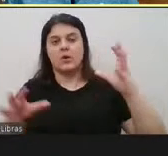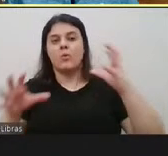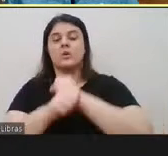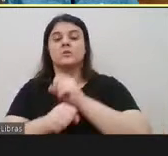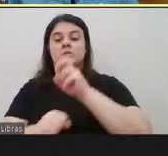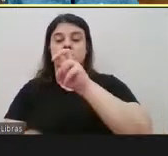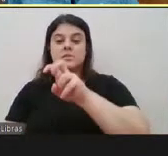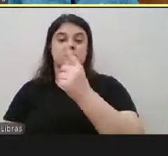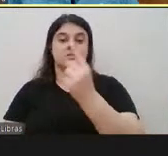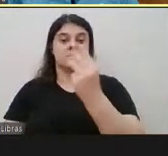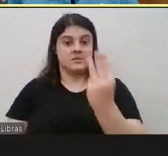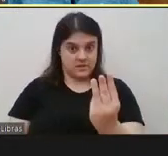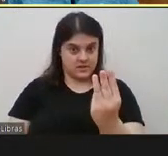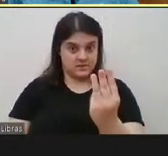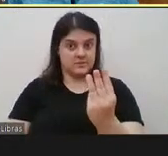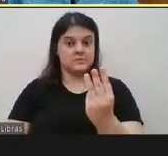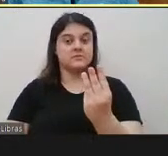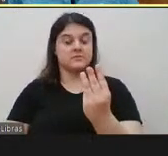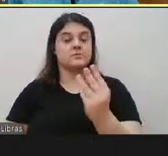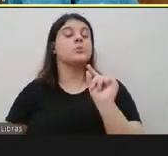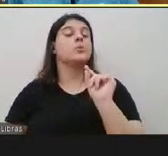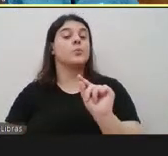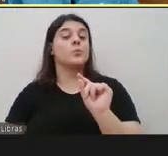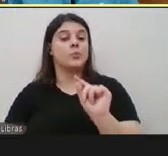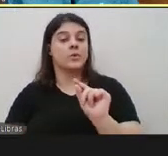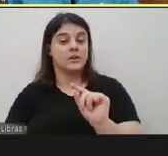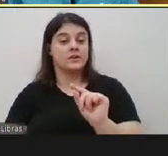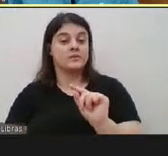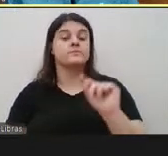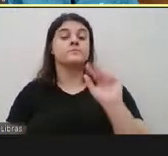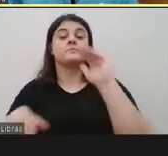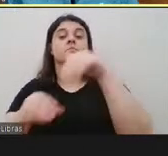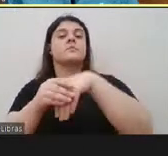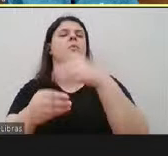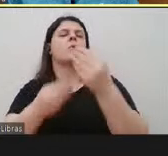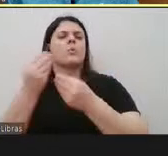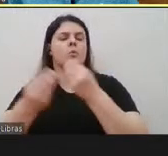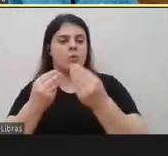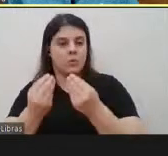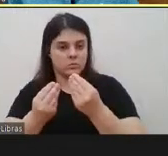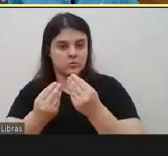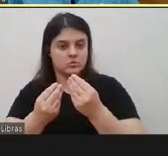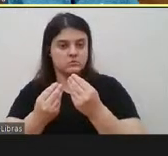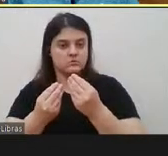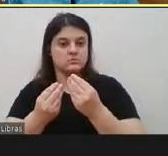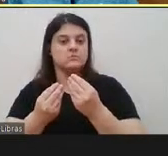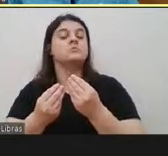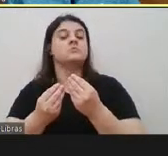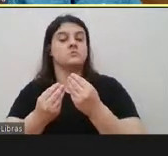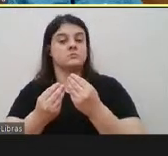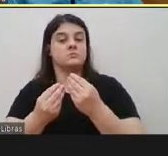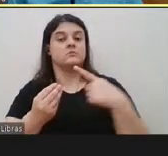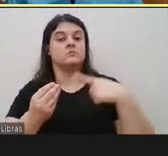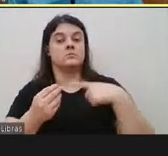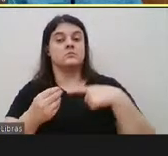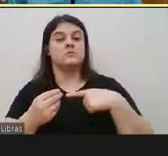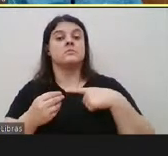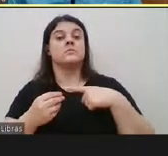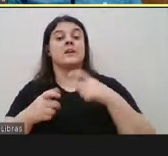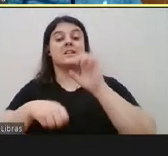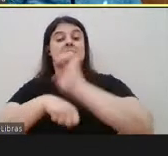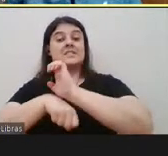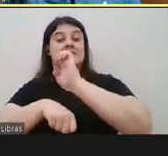513 Deputados Federais e valendo destacar que são eleitos de que forma e são eleitos nos seus respectivos